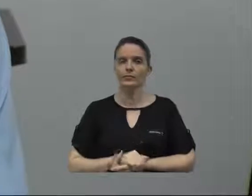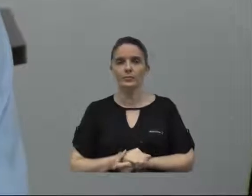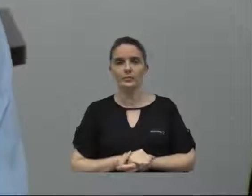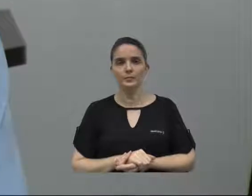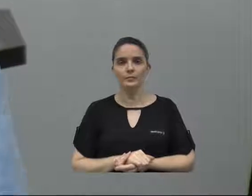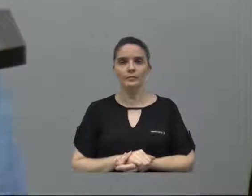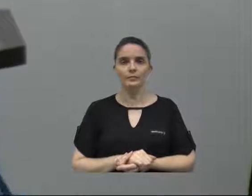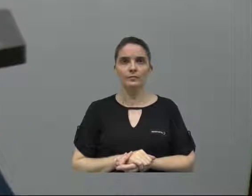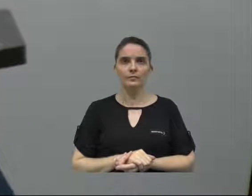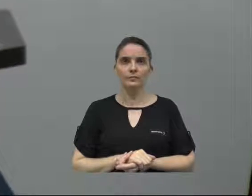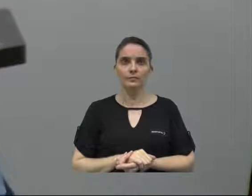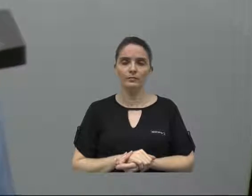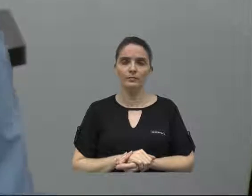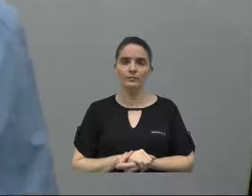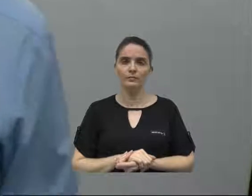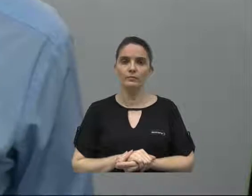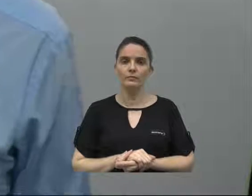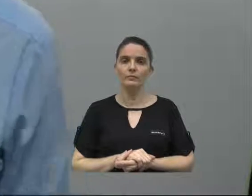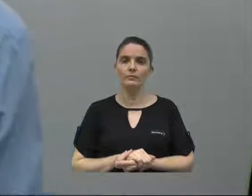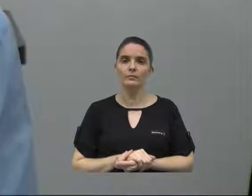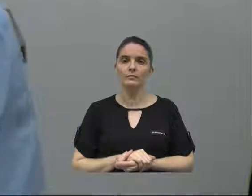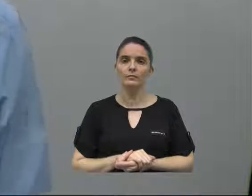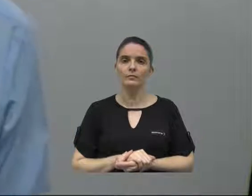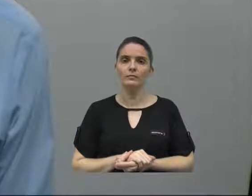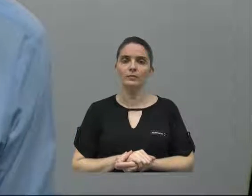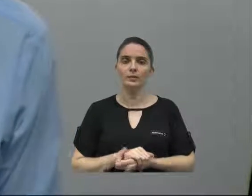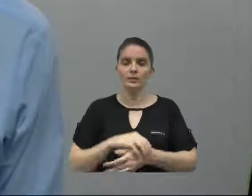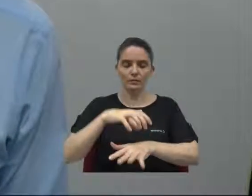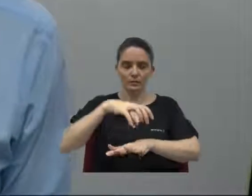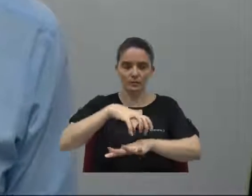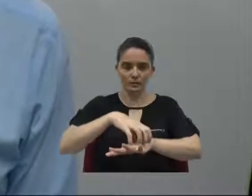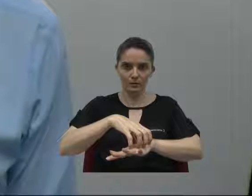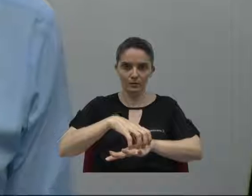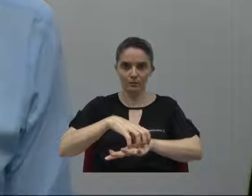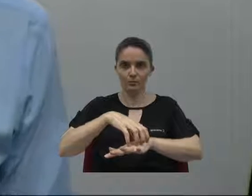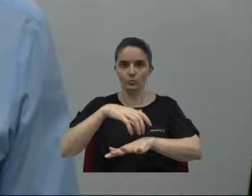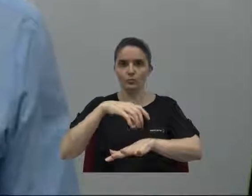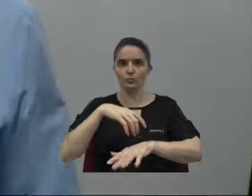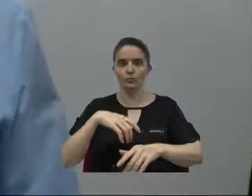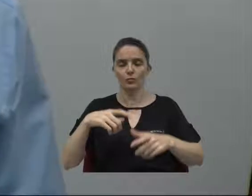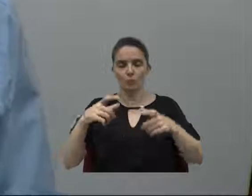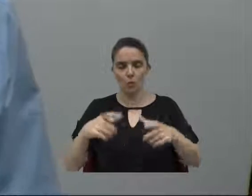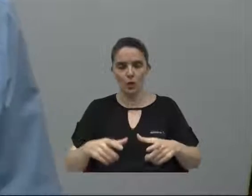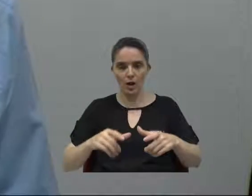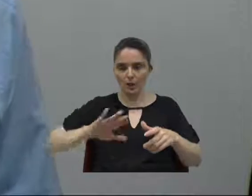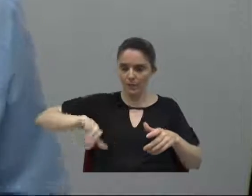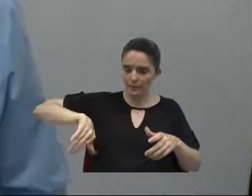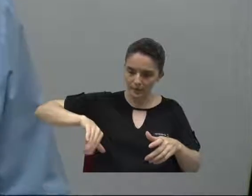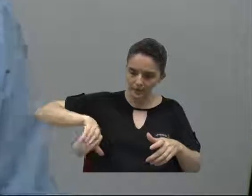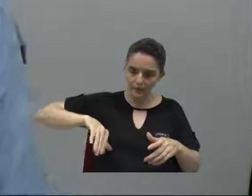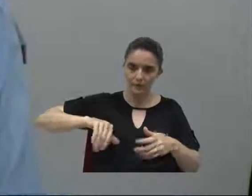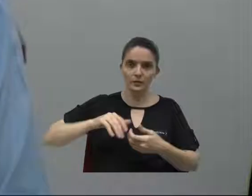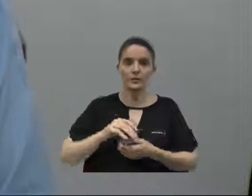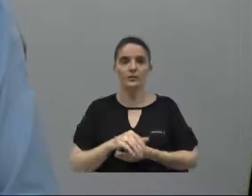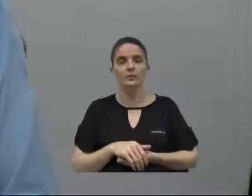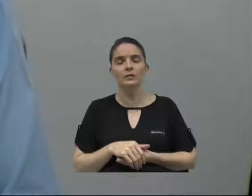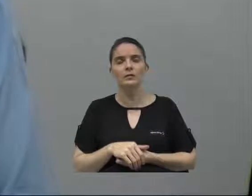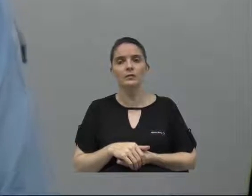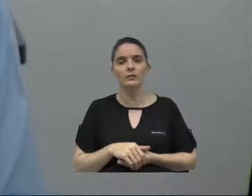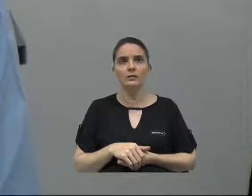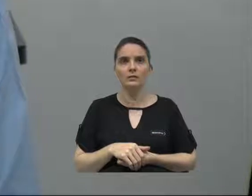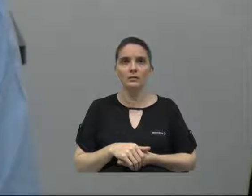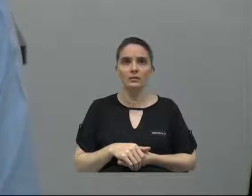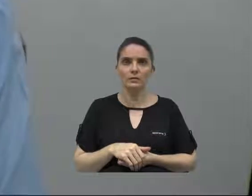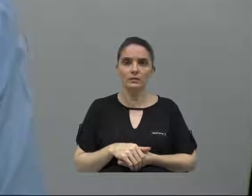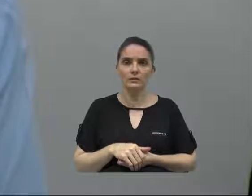O tanto de centro aquático que existe na cidade, a gente